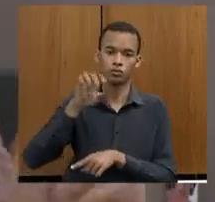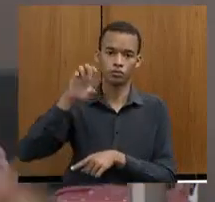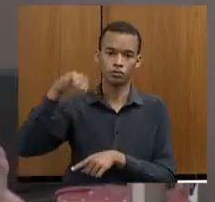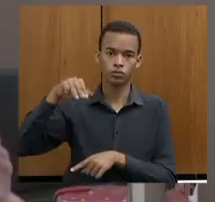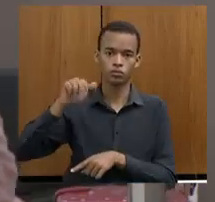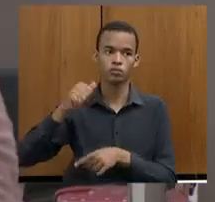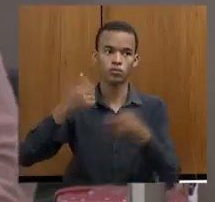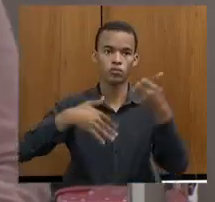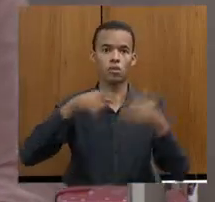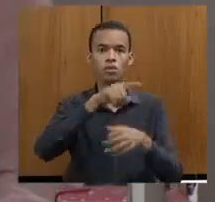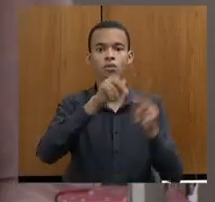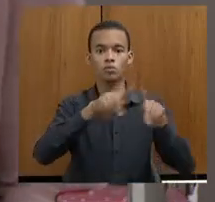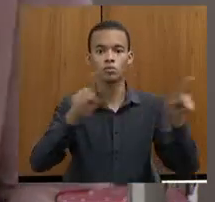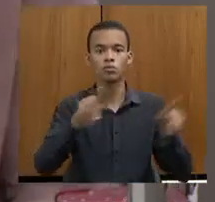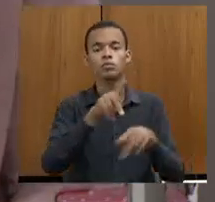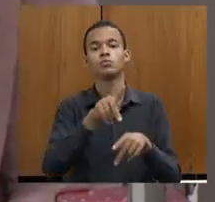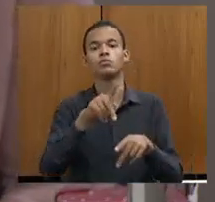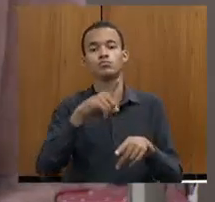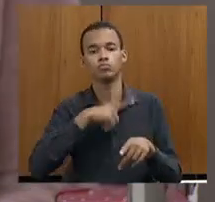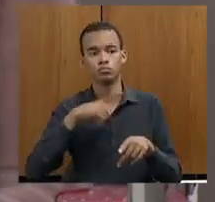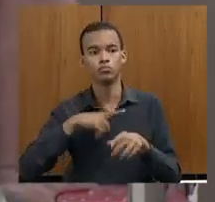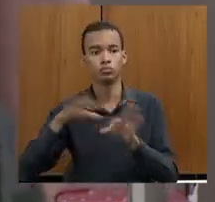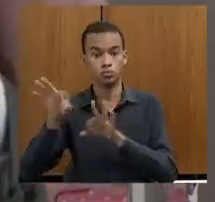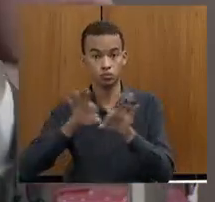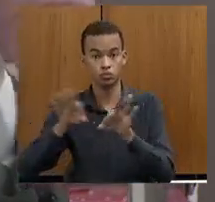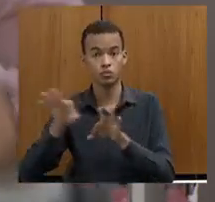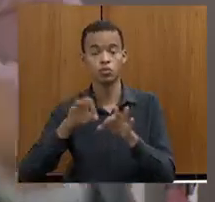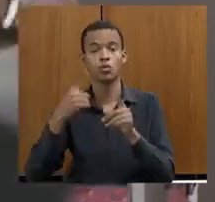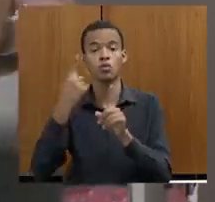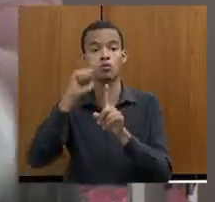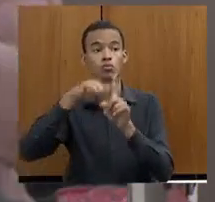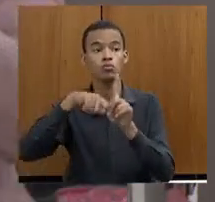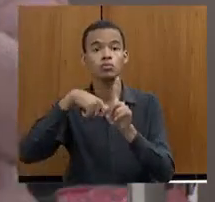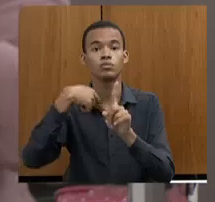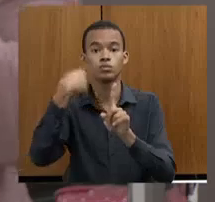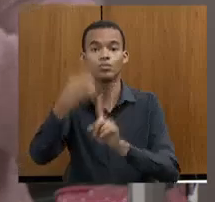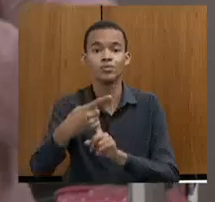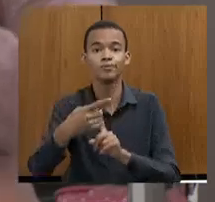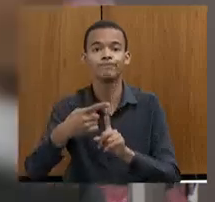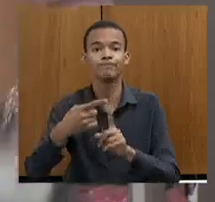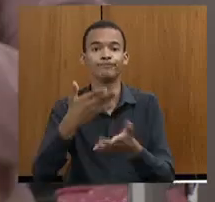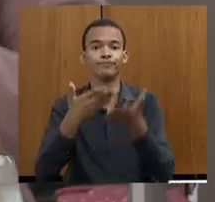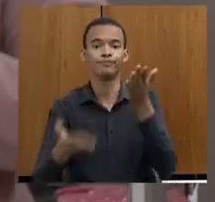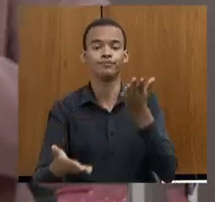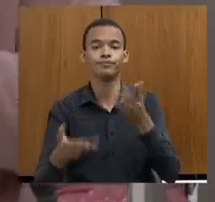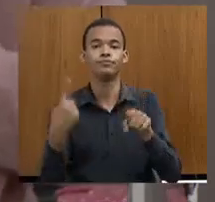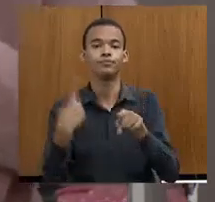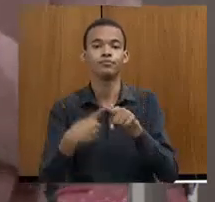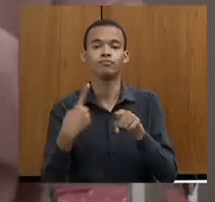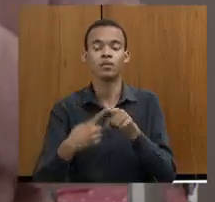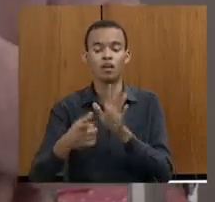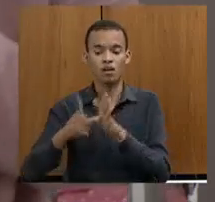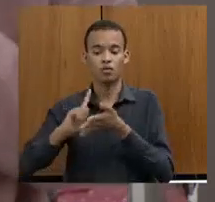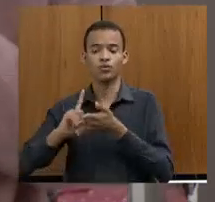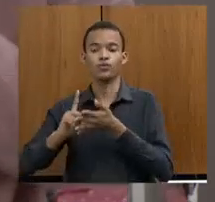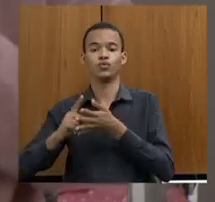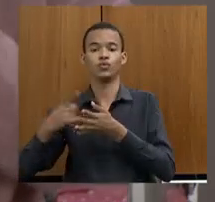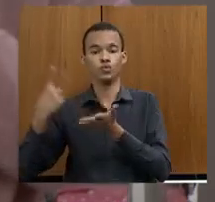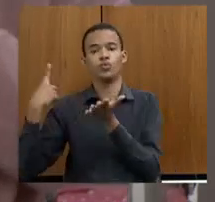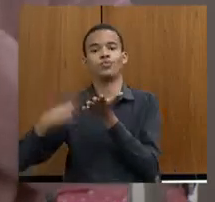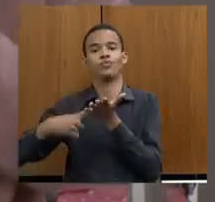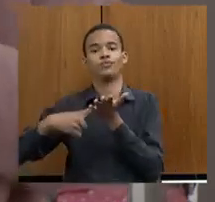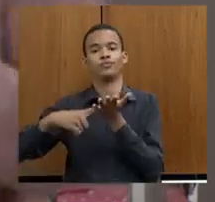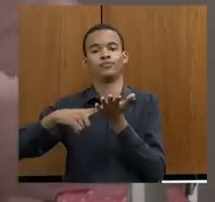professores se não me engano Deputado Eduardo beshi e ele disse que um ex depois já não foi possível cumprir o que tinha sido acordado um mês antes